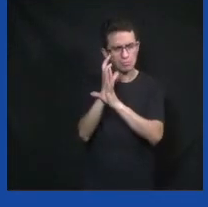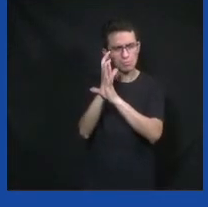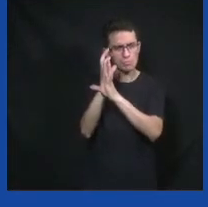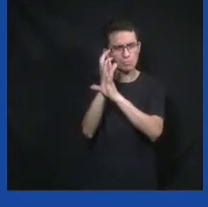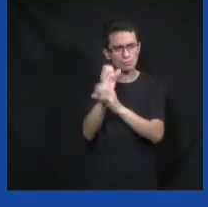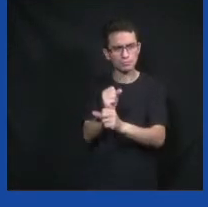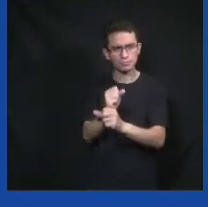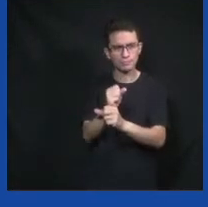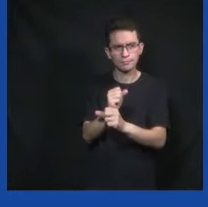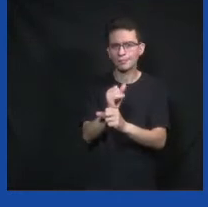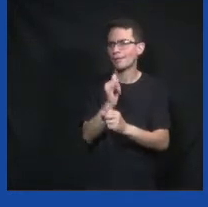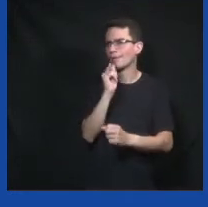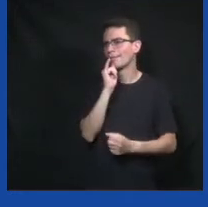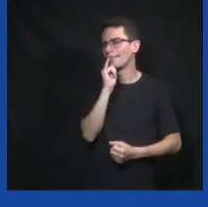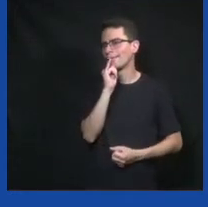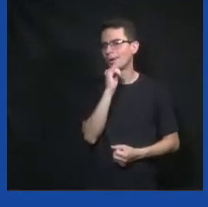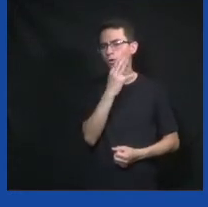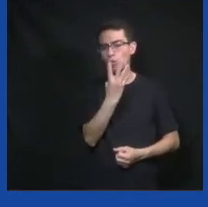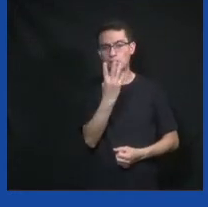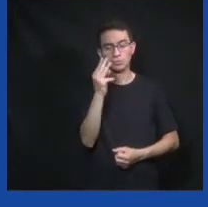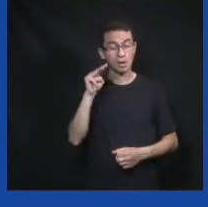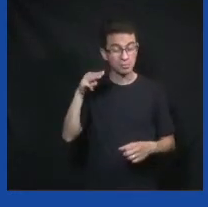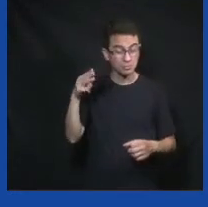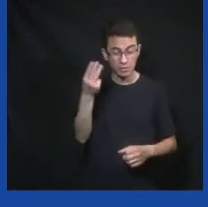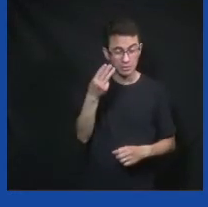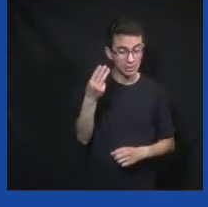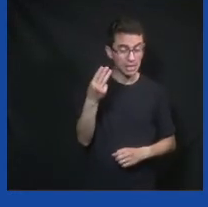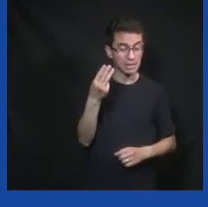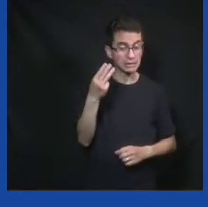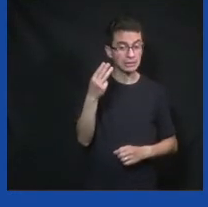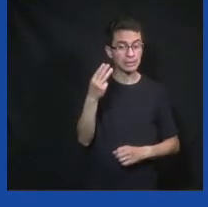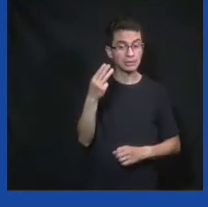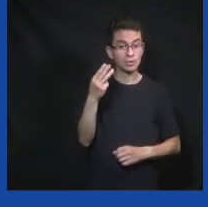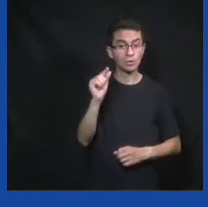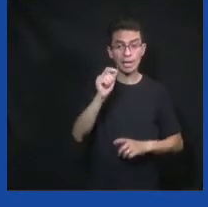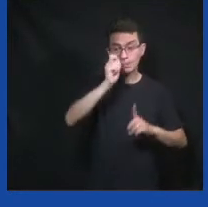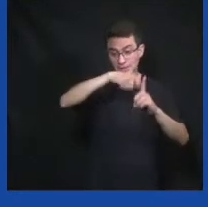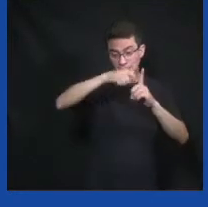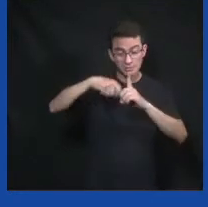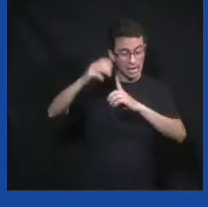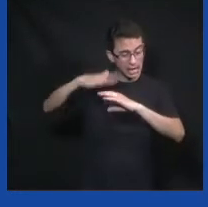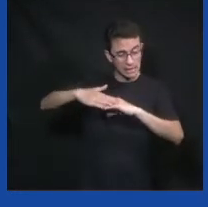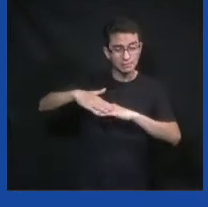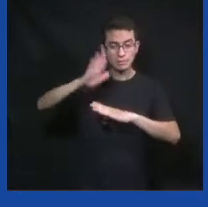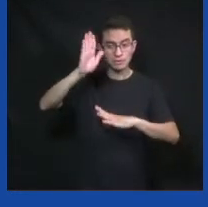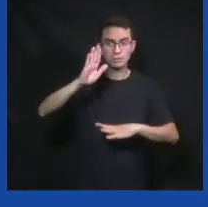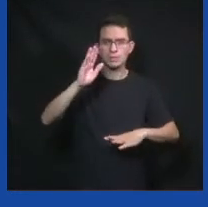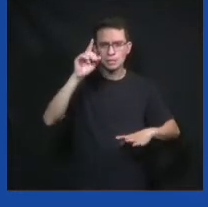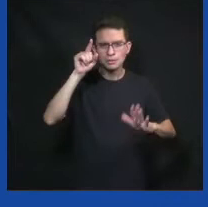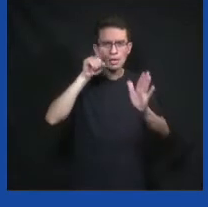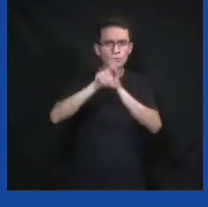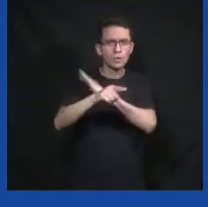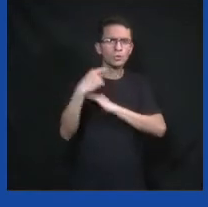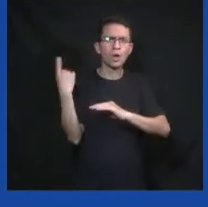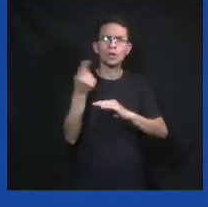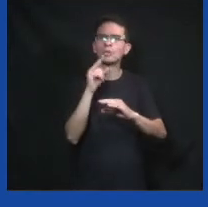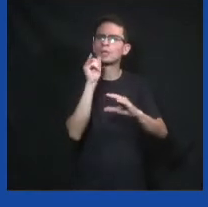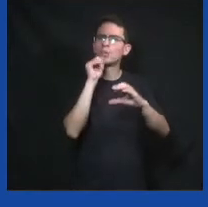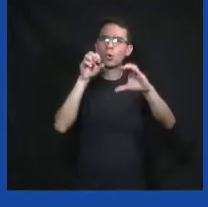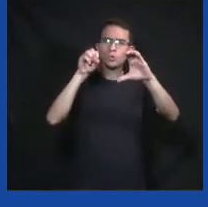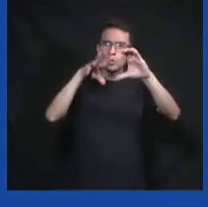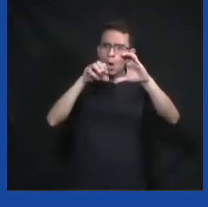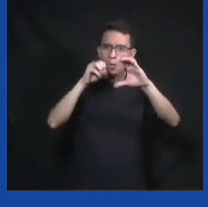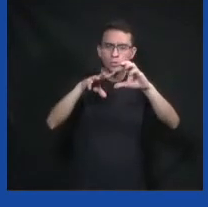de 4 milhões e meio de acesso a conteúdos por mês. E nós não somos a Rede Globo, nós não somos um grande jornal, nós